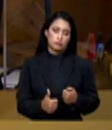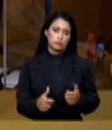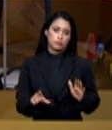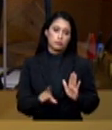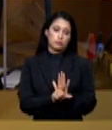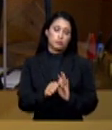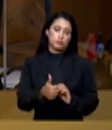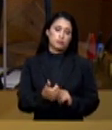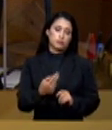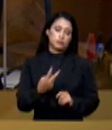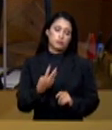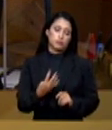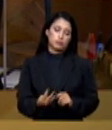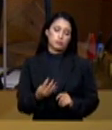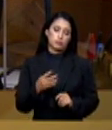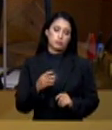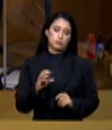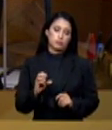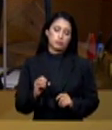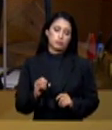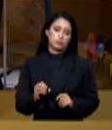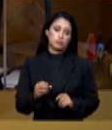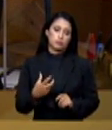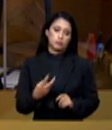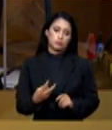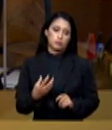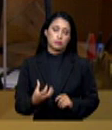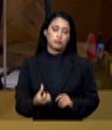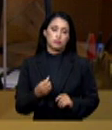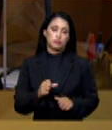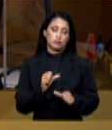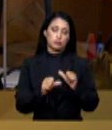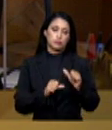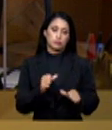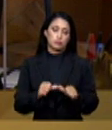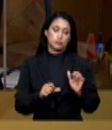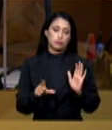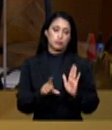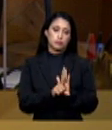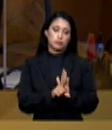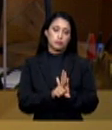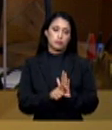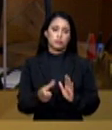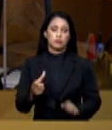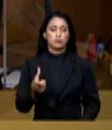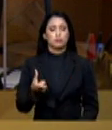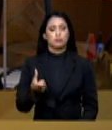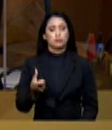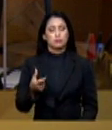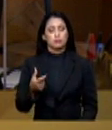da lei 14026 que alteram as leis 9984/2000